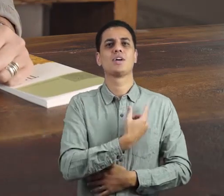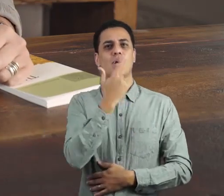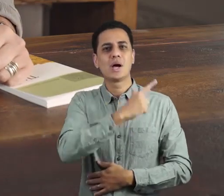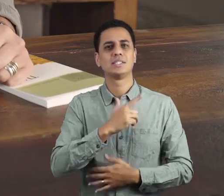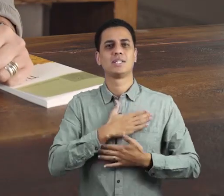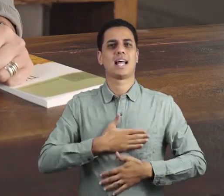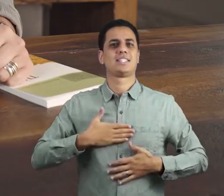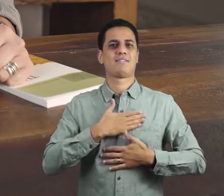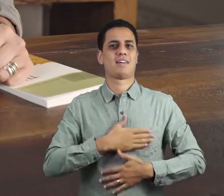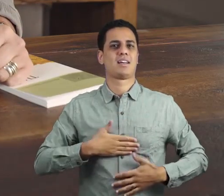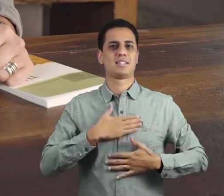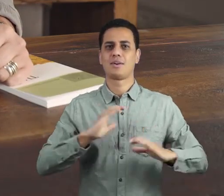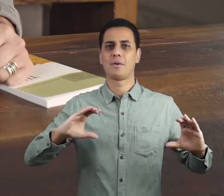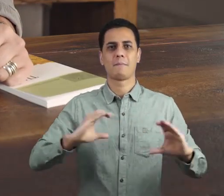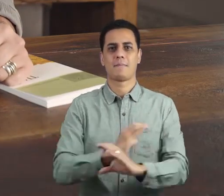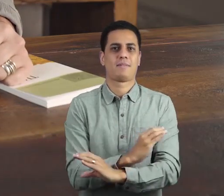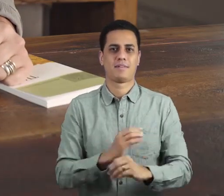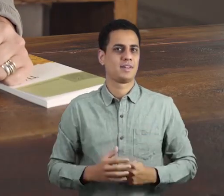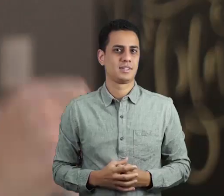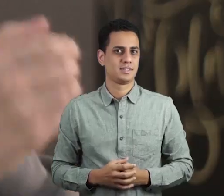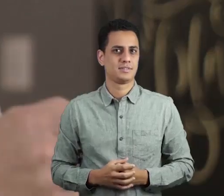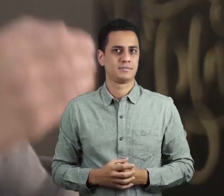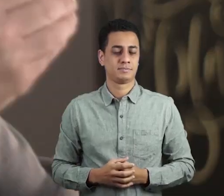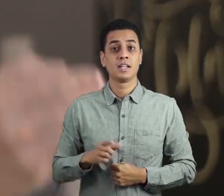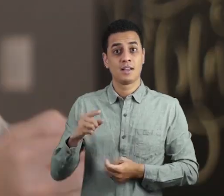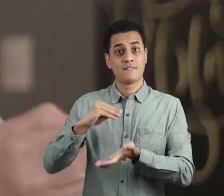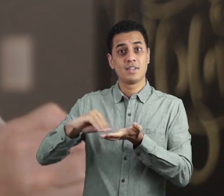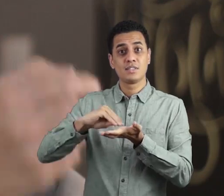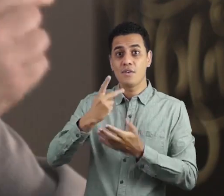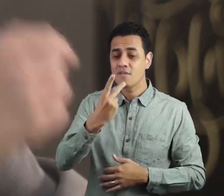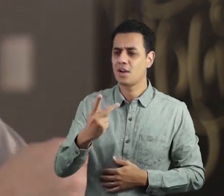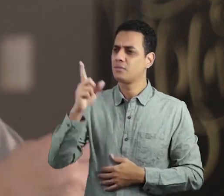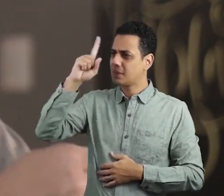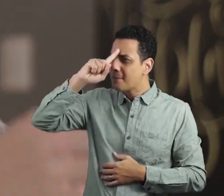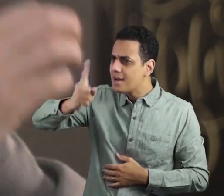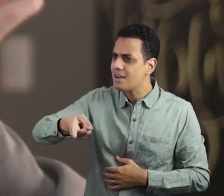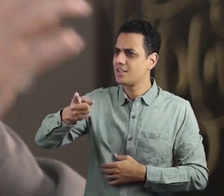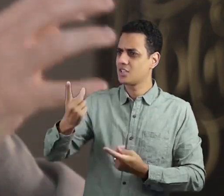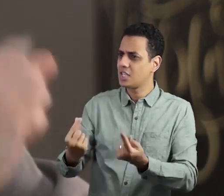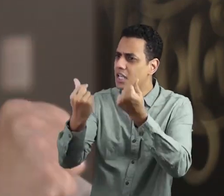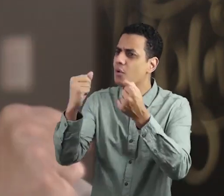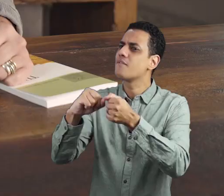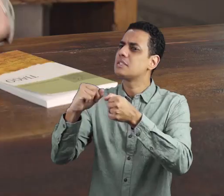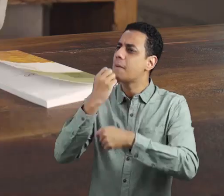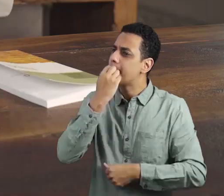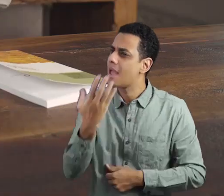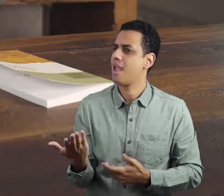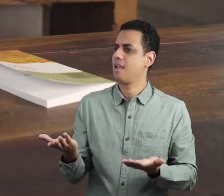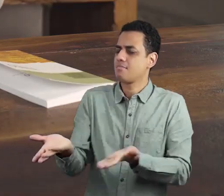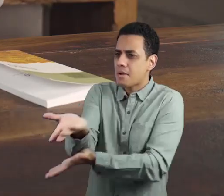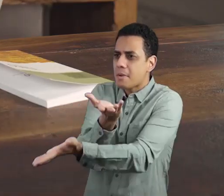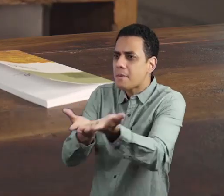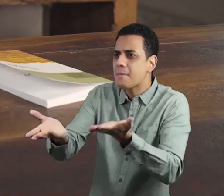nós, de você, que você seja rico em repartir. Rico em boas obras, generosos e prontos. Pronto aqui é